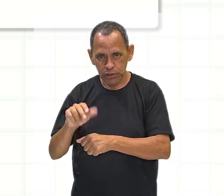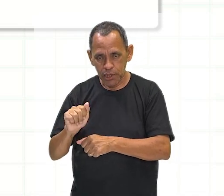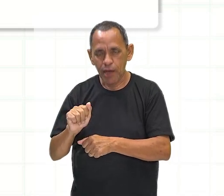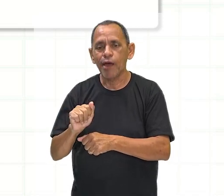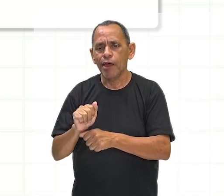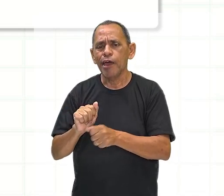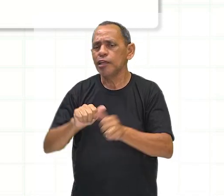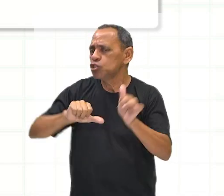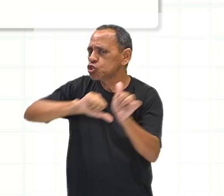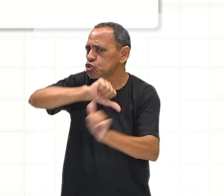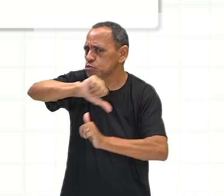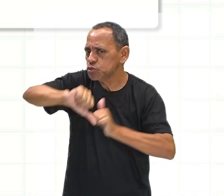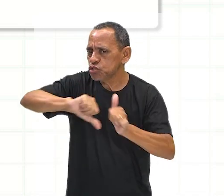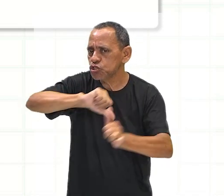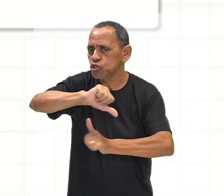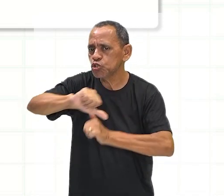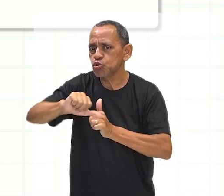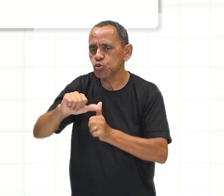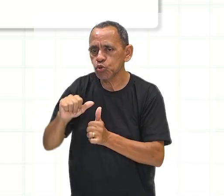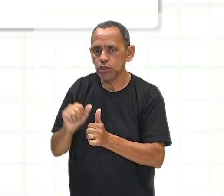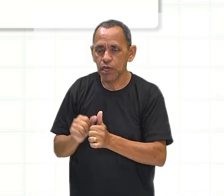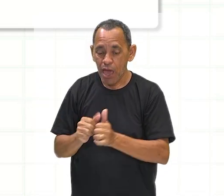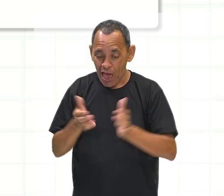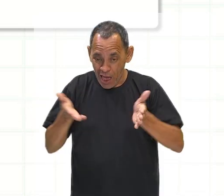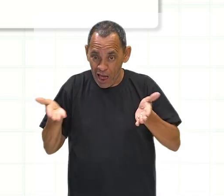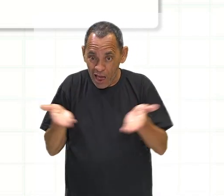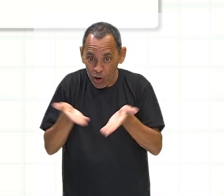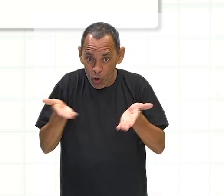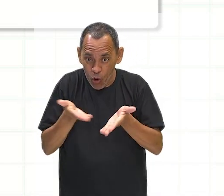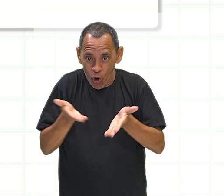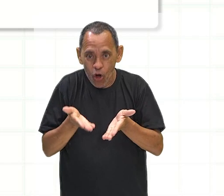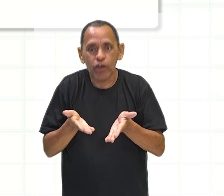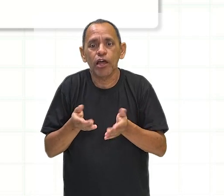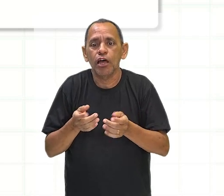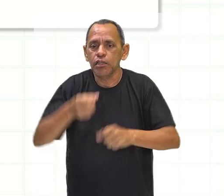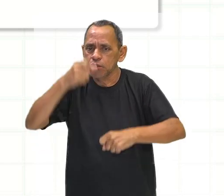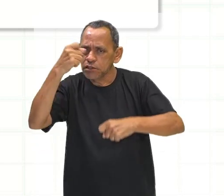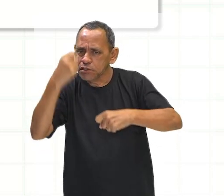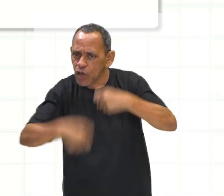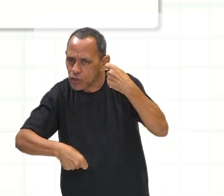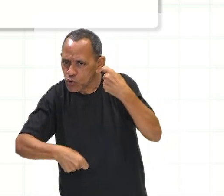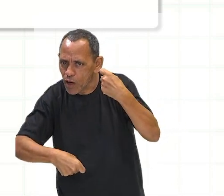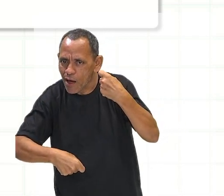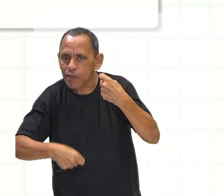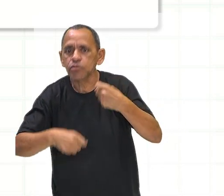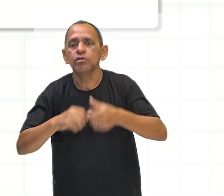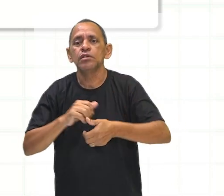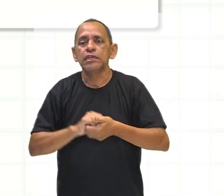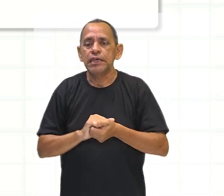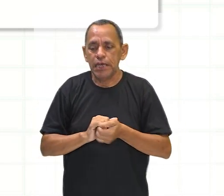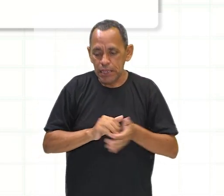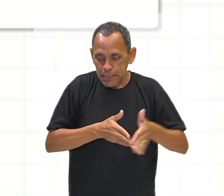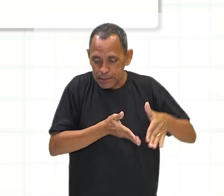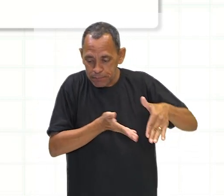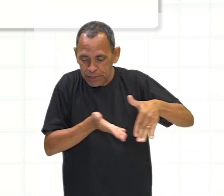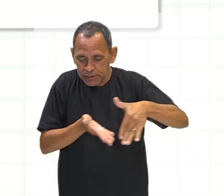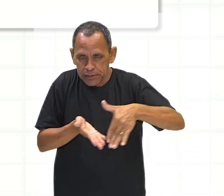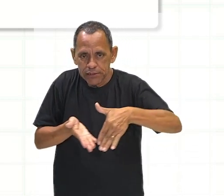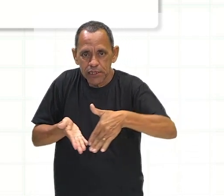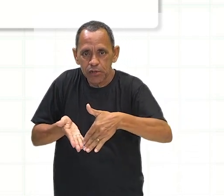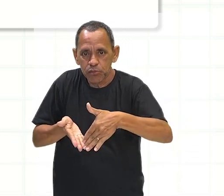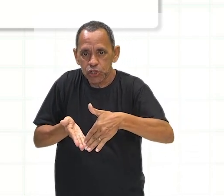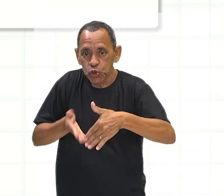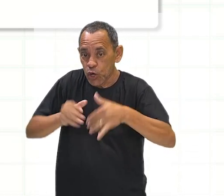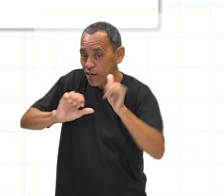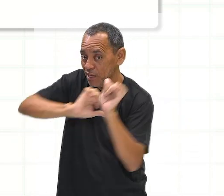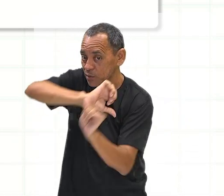ductos deferentes, né? Então, olha aí, quando eles estão passando aqui pelos ductos deferentes e chegaram aqui nas glândulas seminais, o